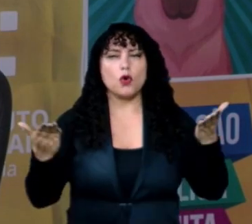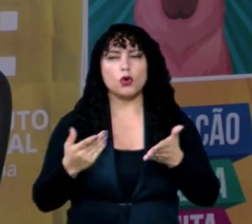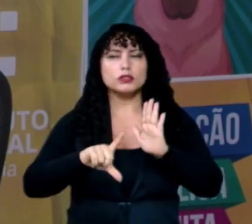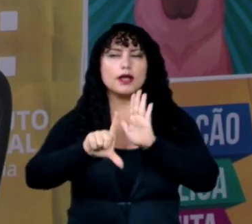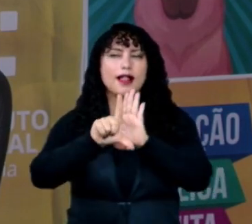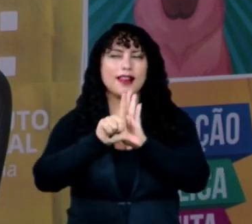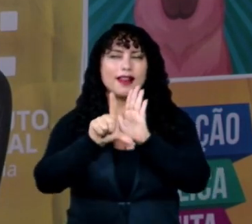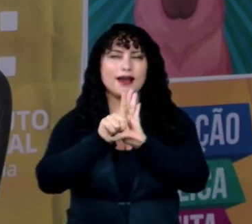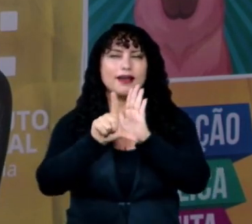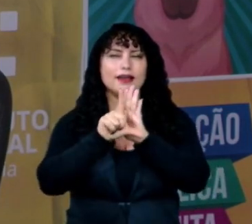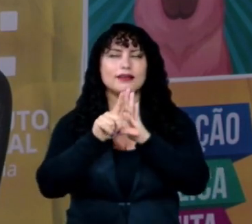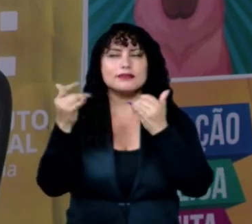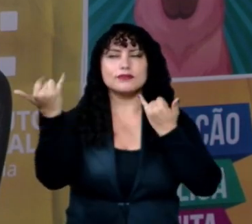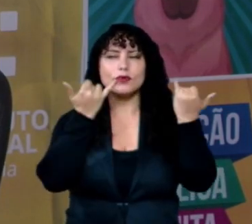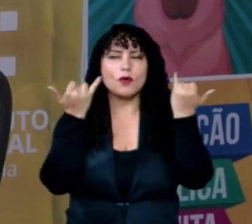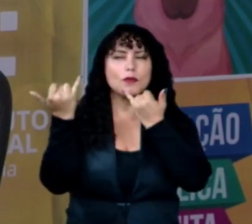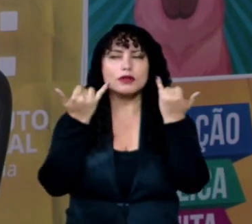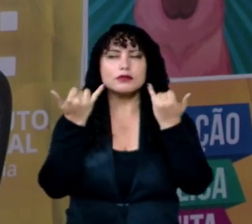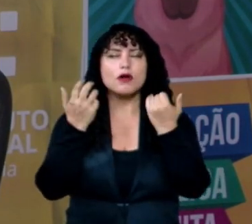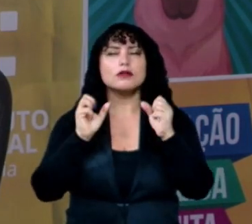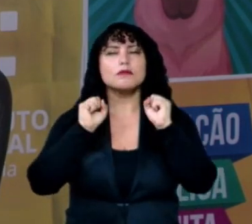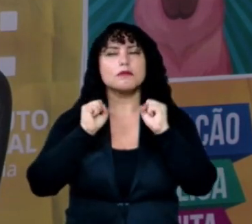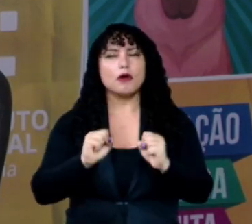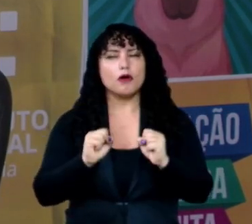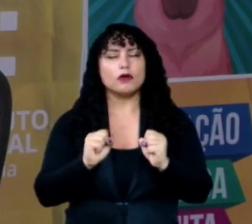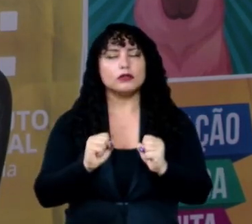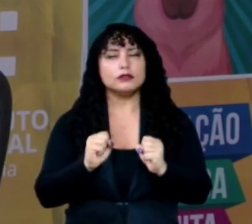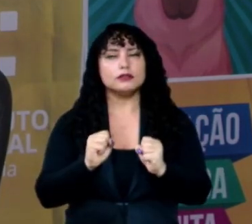diz que esses dados podem ficar